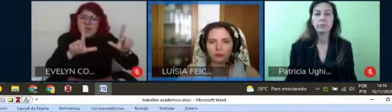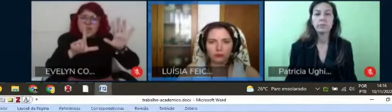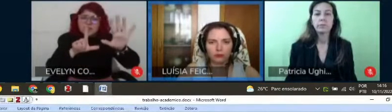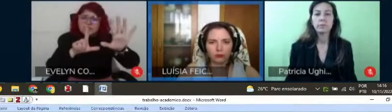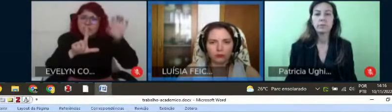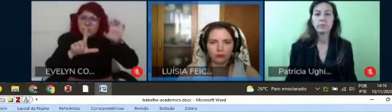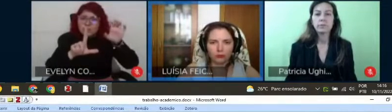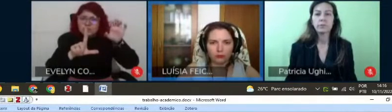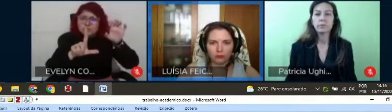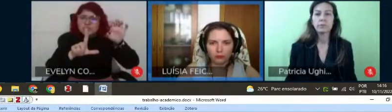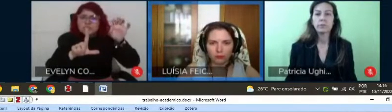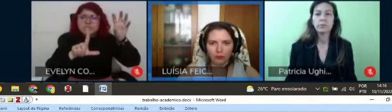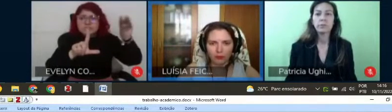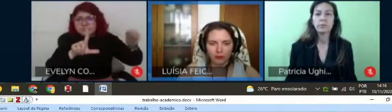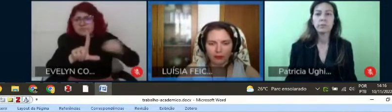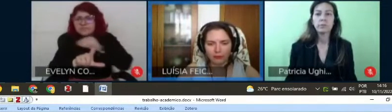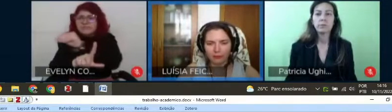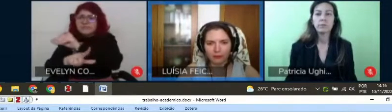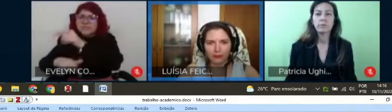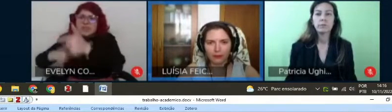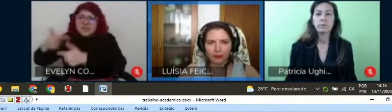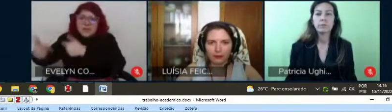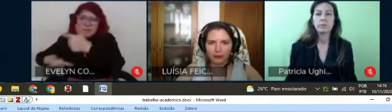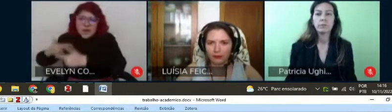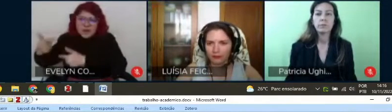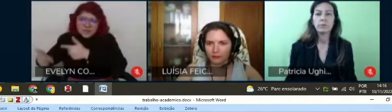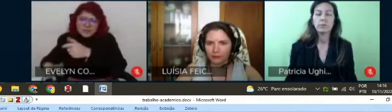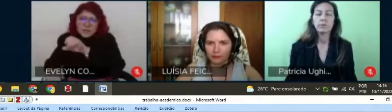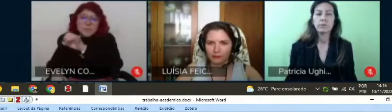no meu trabalho.